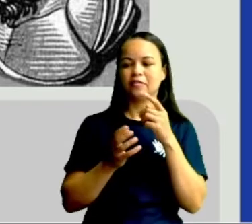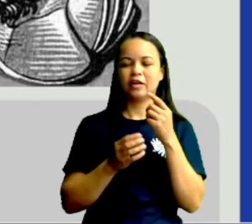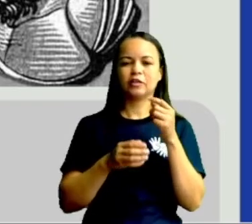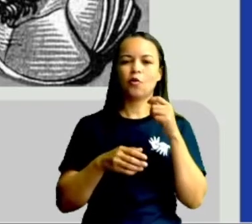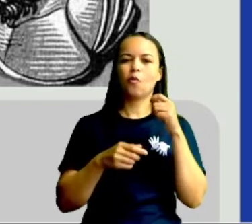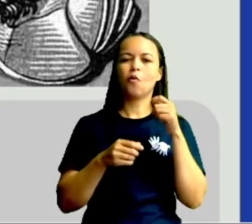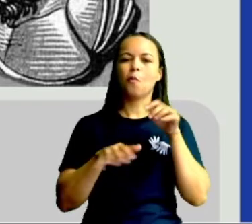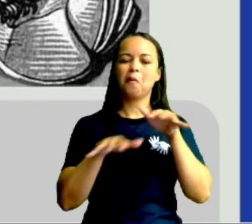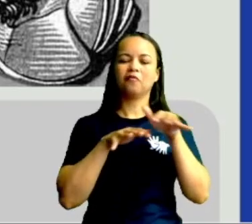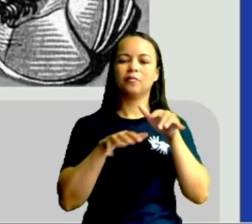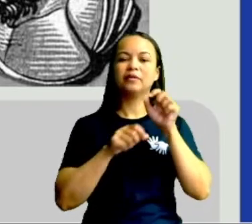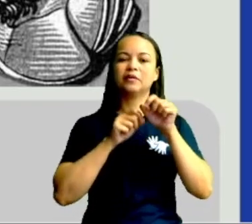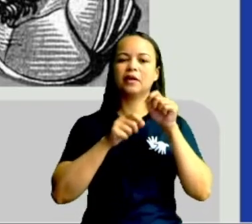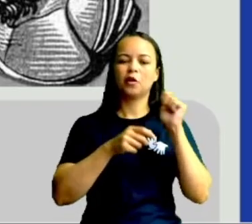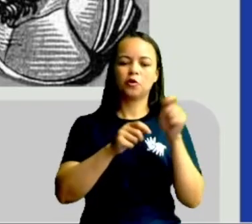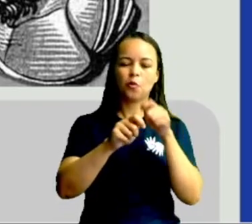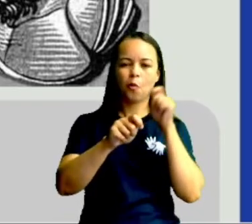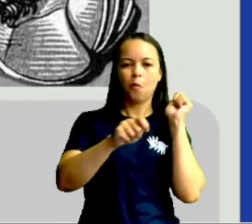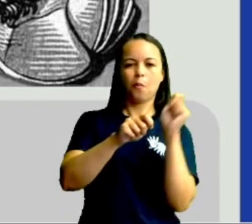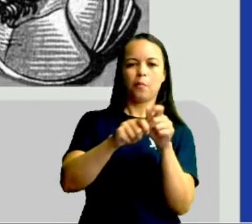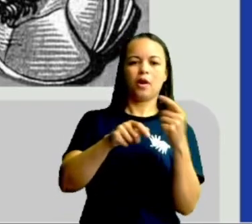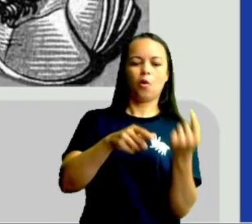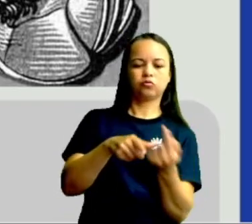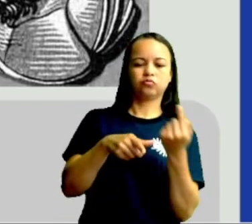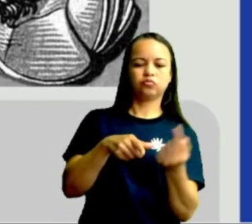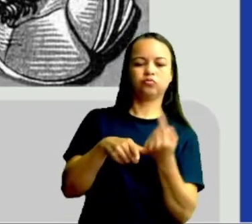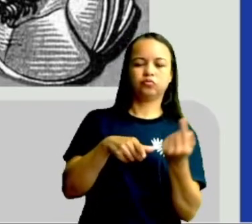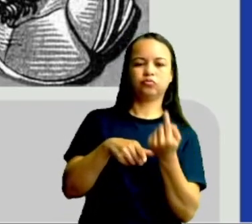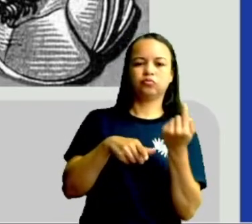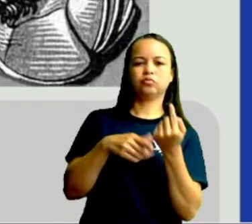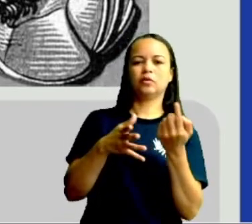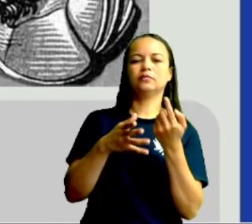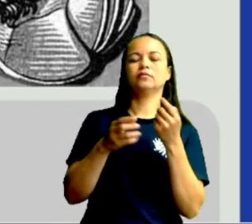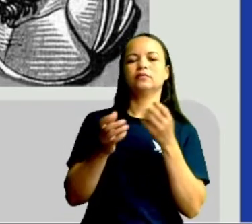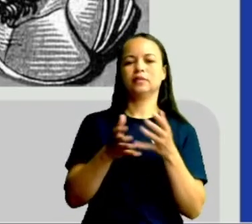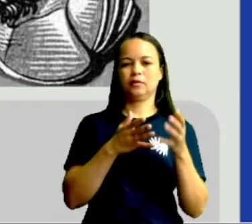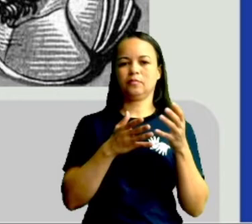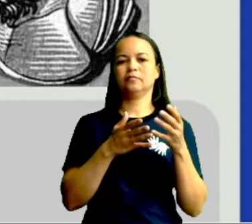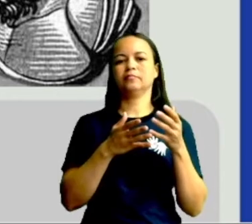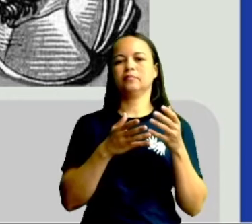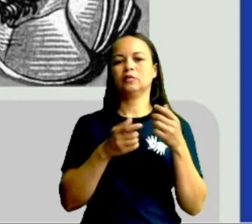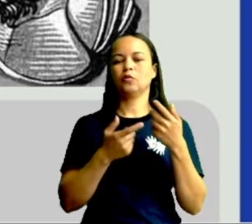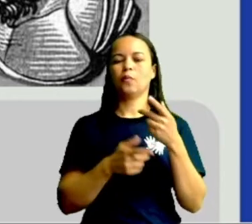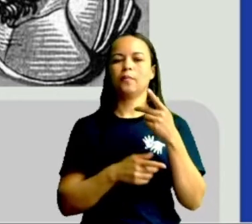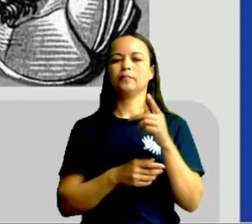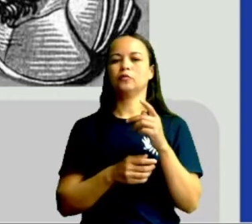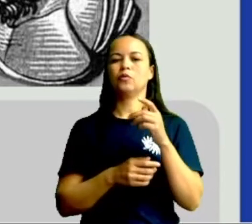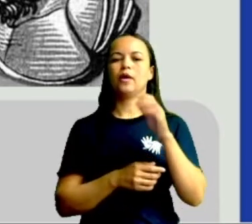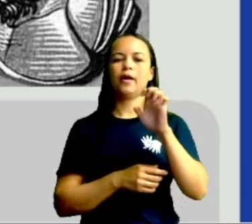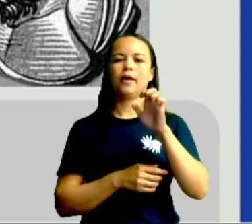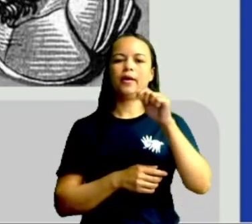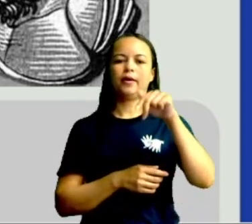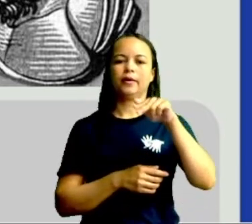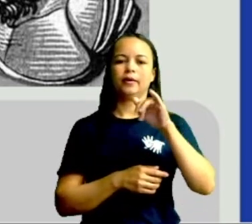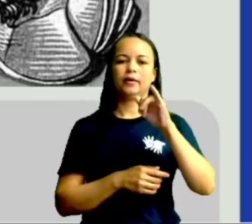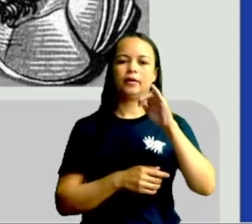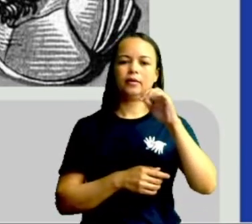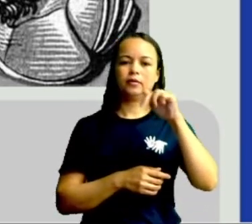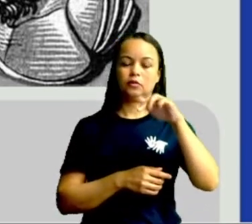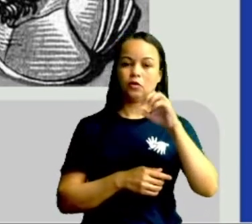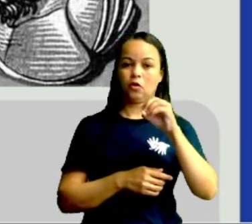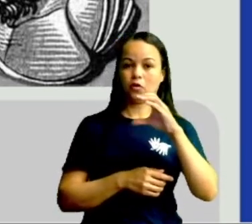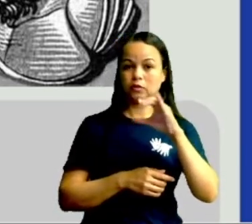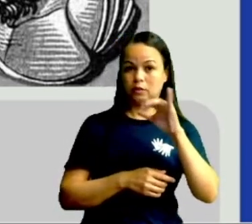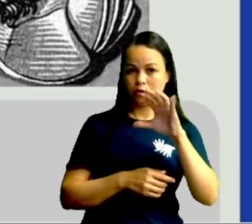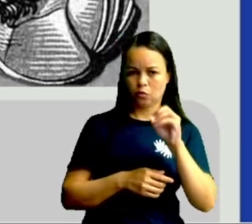um peão. Isso mesmo. O movimento de precisão dos equinócios. É justamente esse